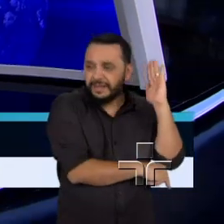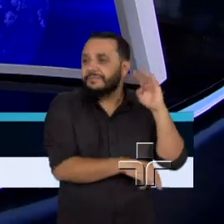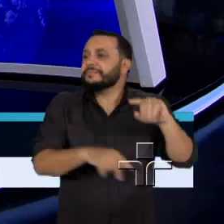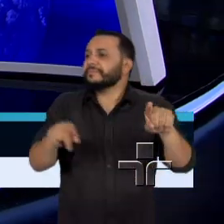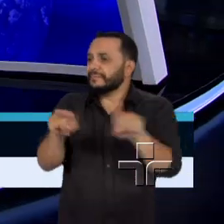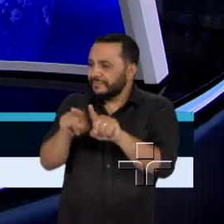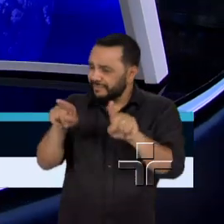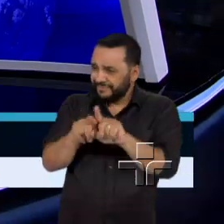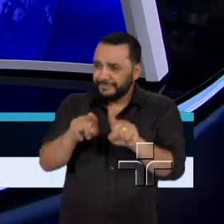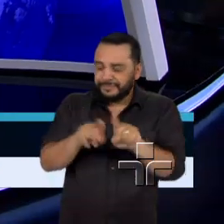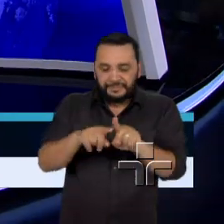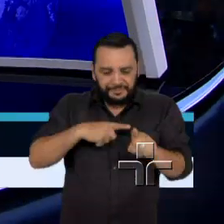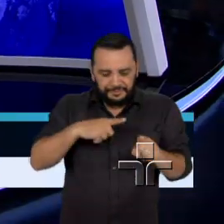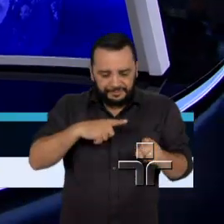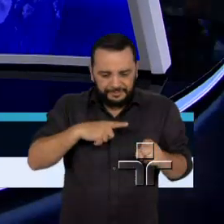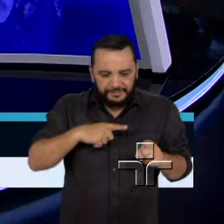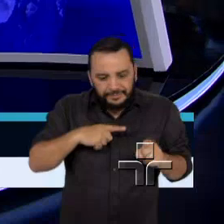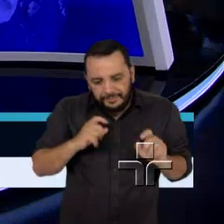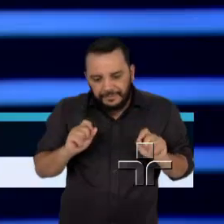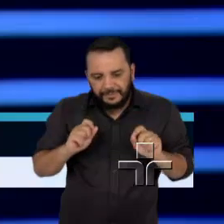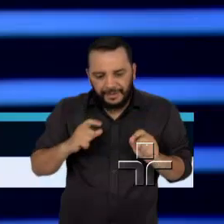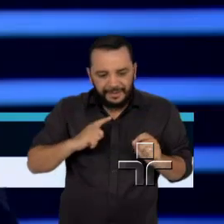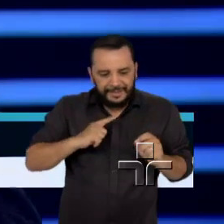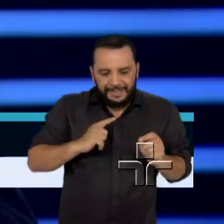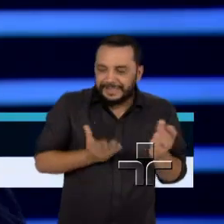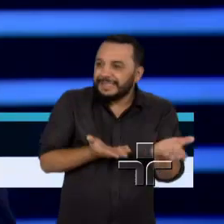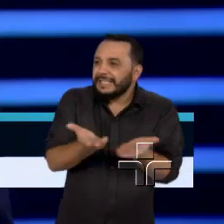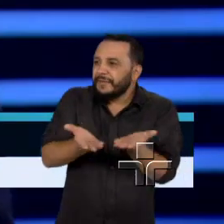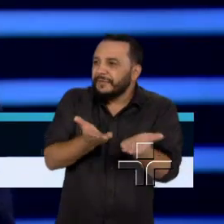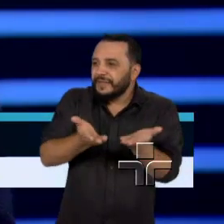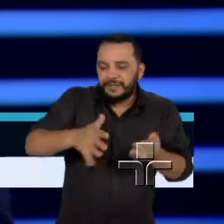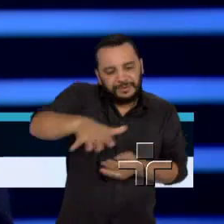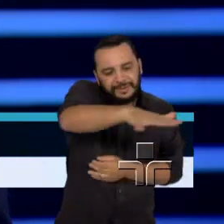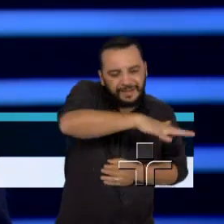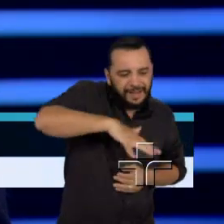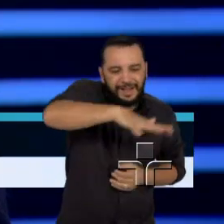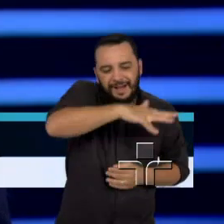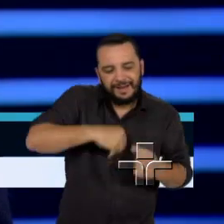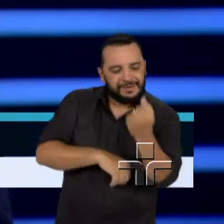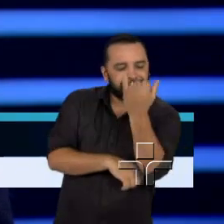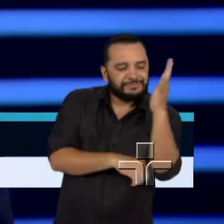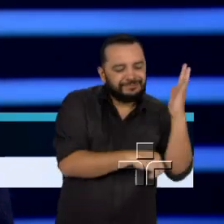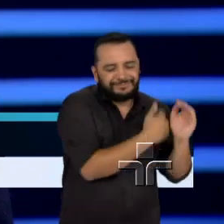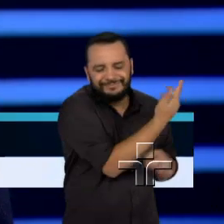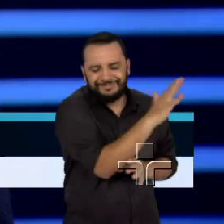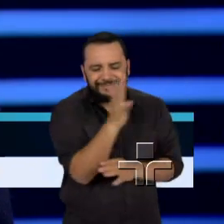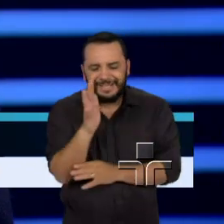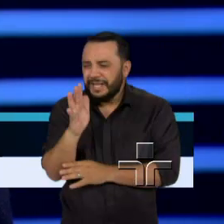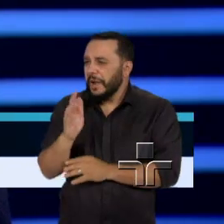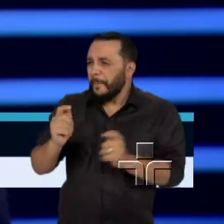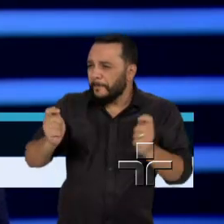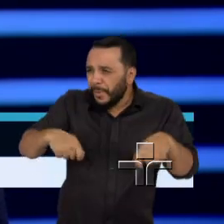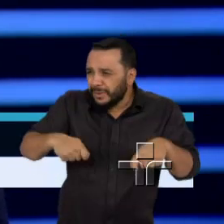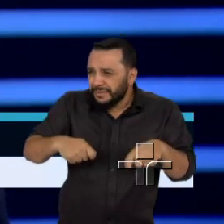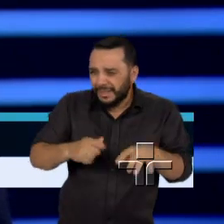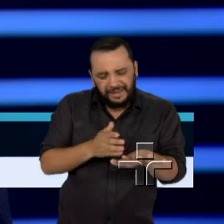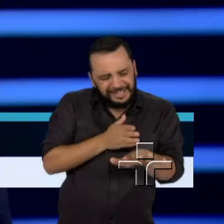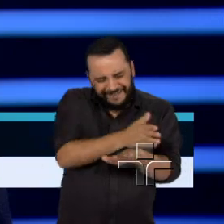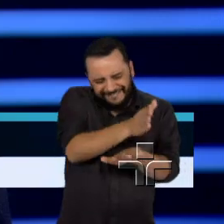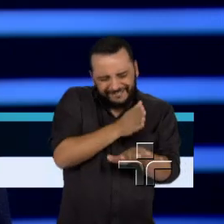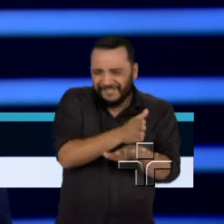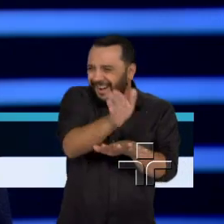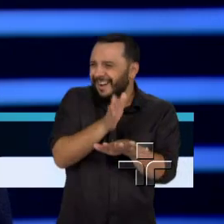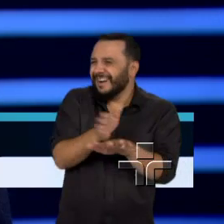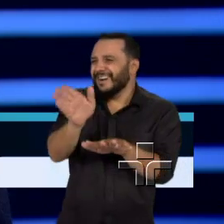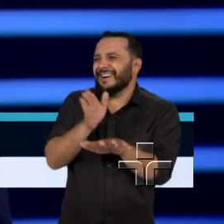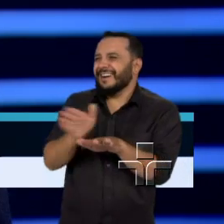a serviços ambientais. Você tem um leque de questões que podem ser explorados. É trivial? Não é trivial.